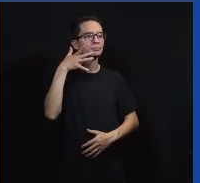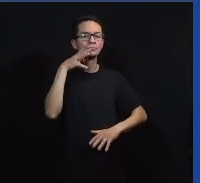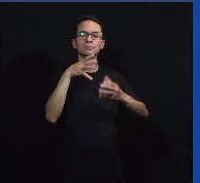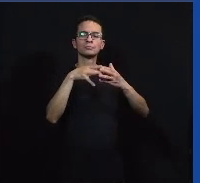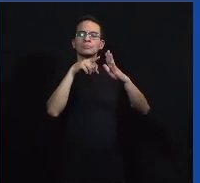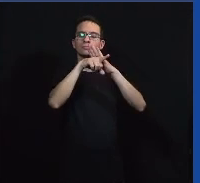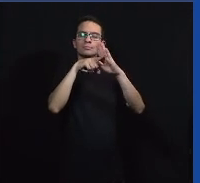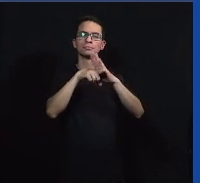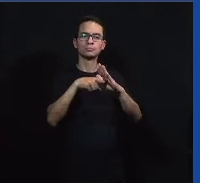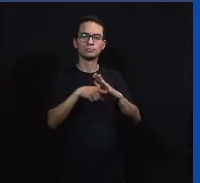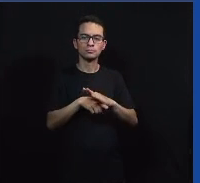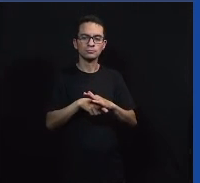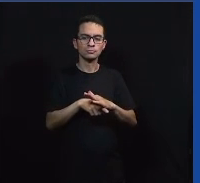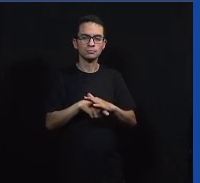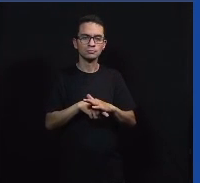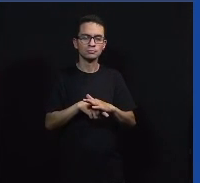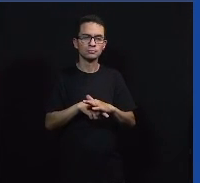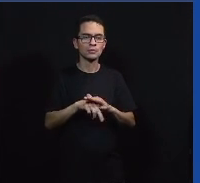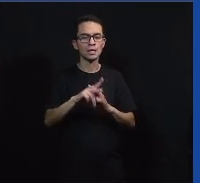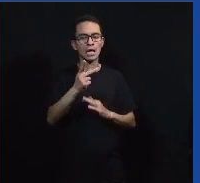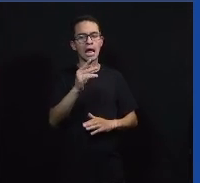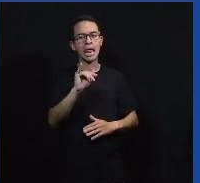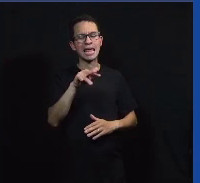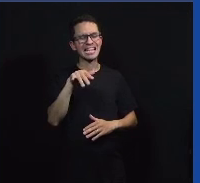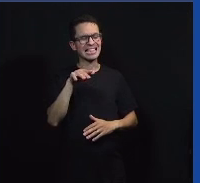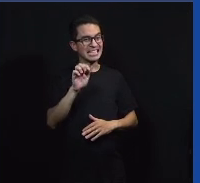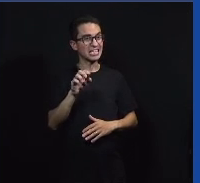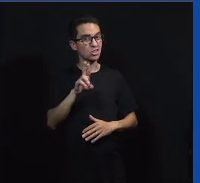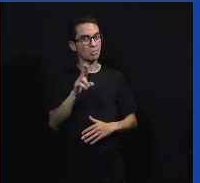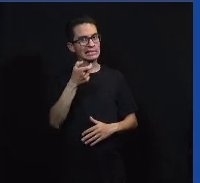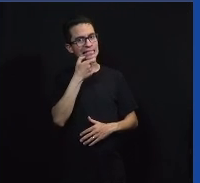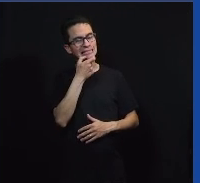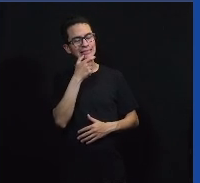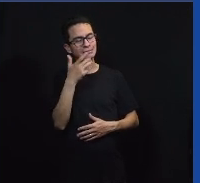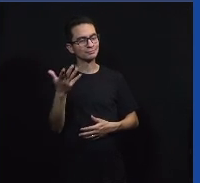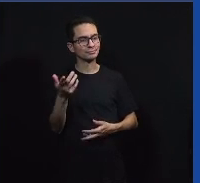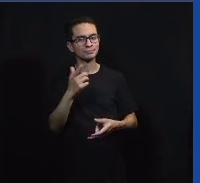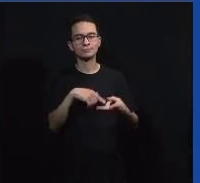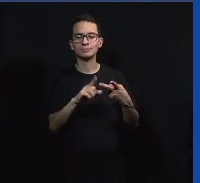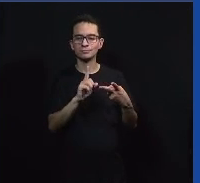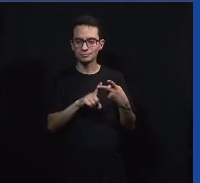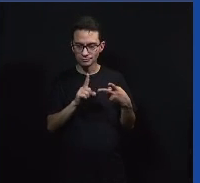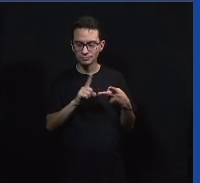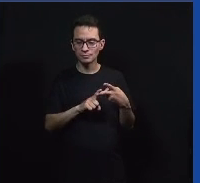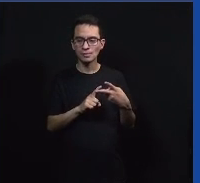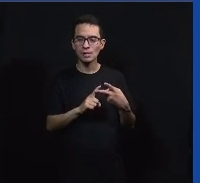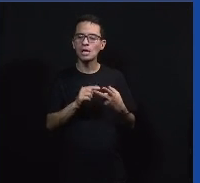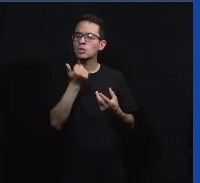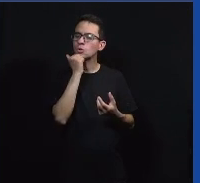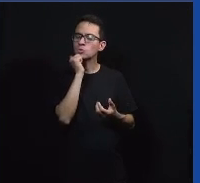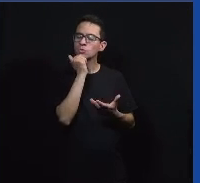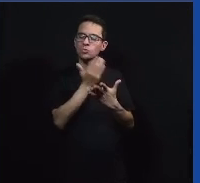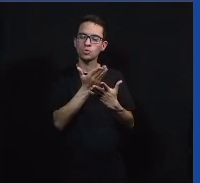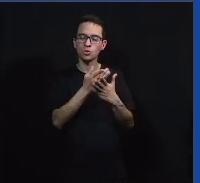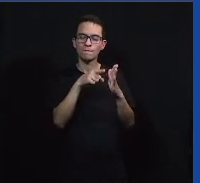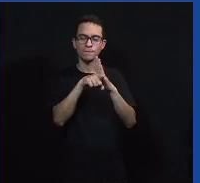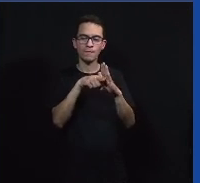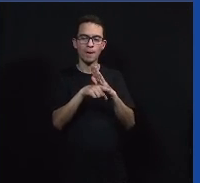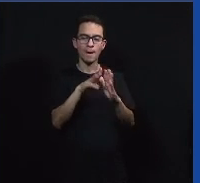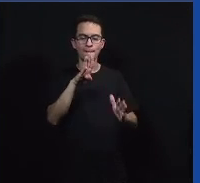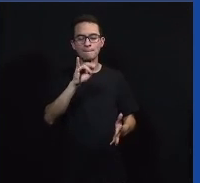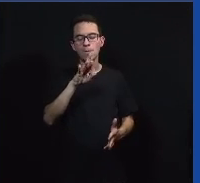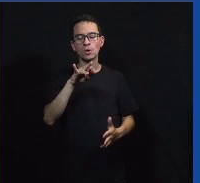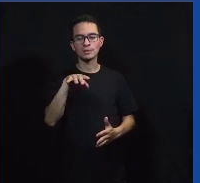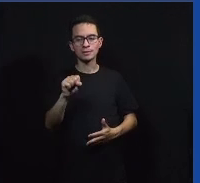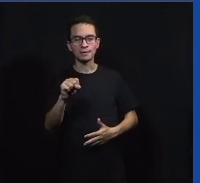de Yale, Helene Landmore, e o historiador e cientista político Boris Fausto.